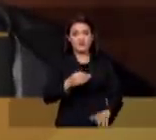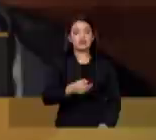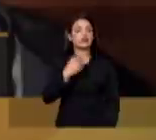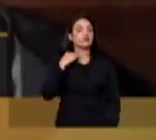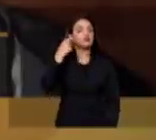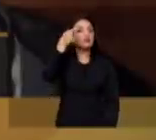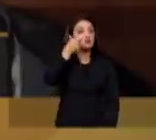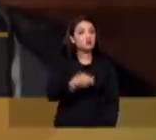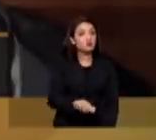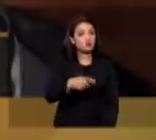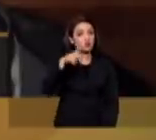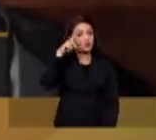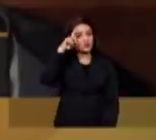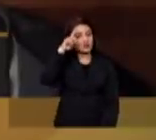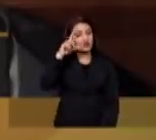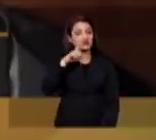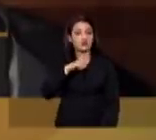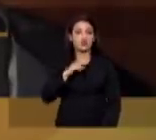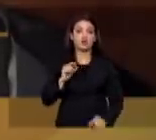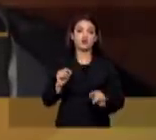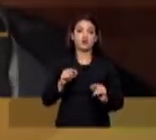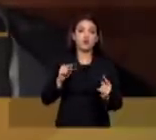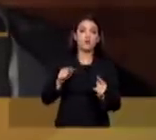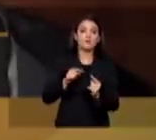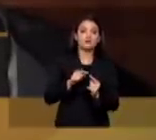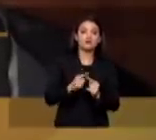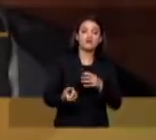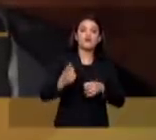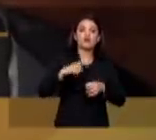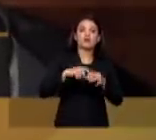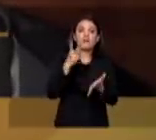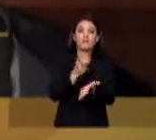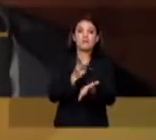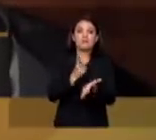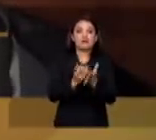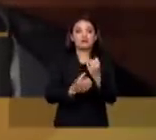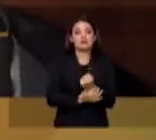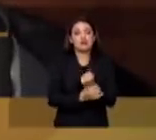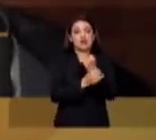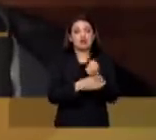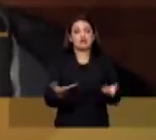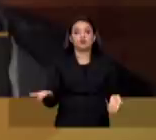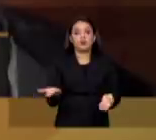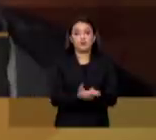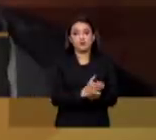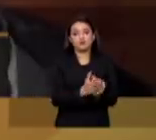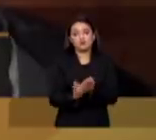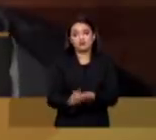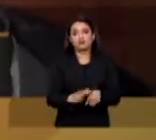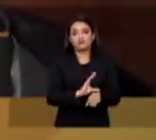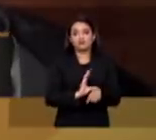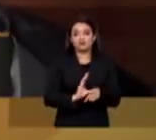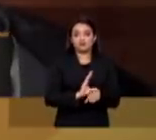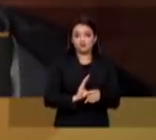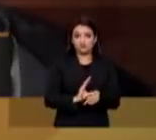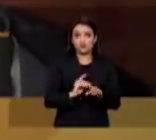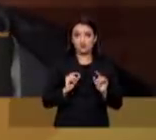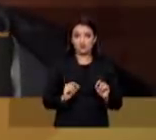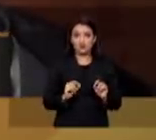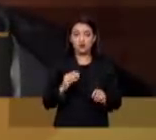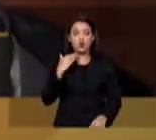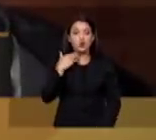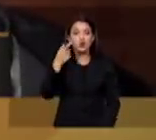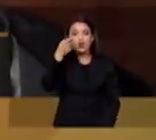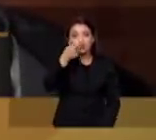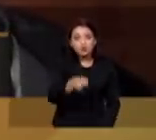por objeto o restabelecimento da mesma garantia processual constitucional, qual seja o juiz